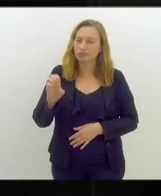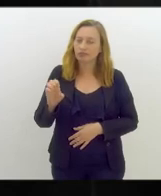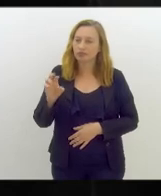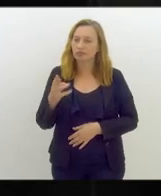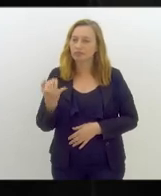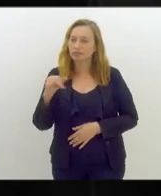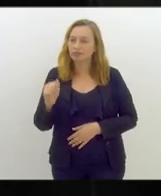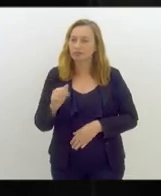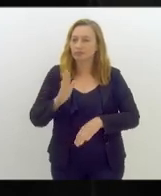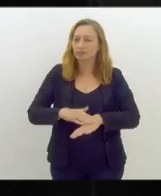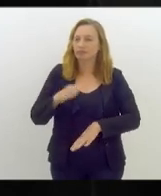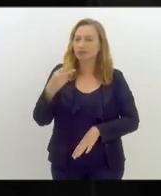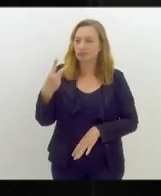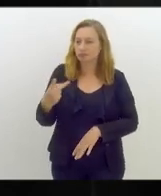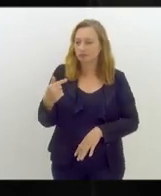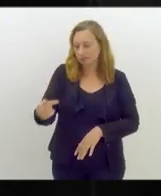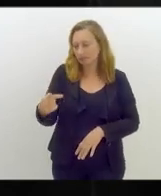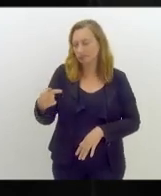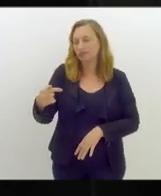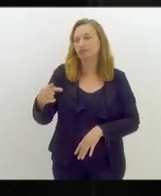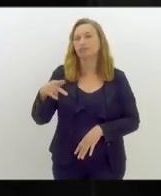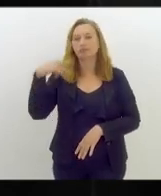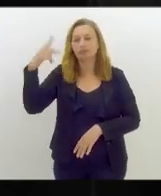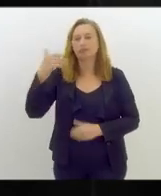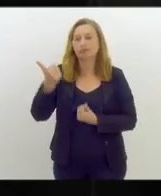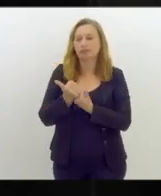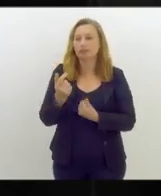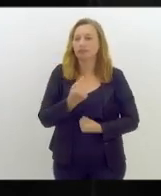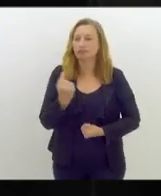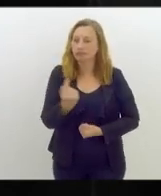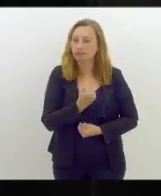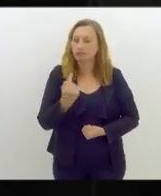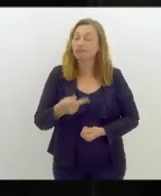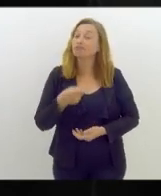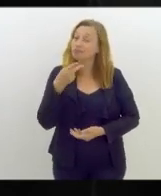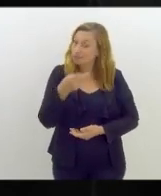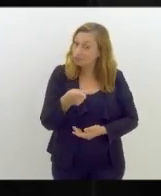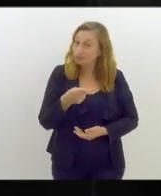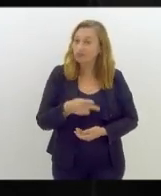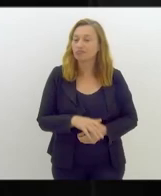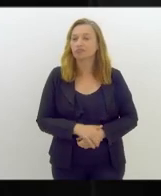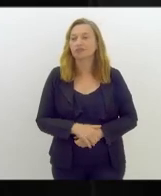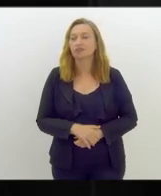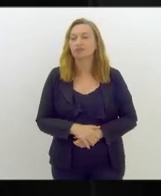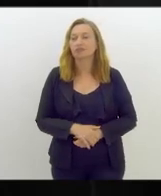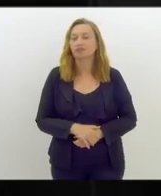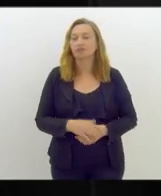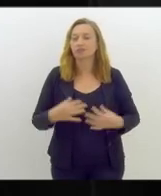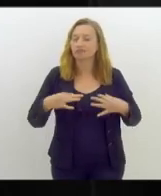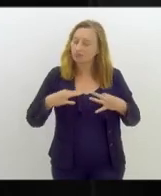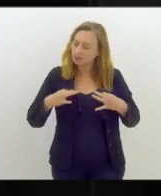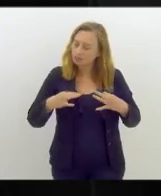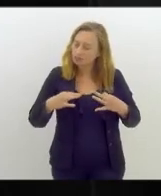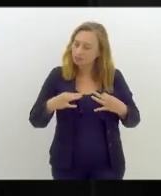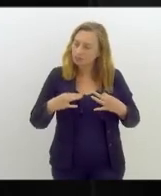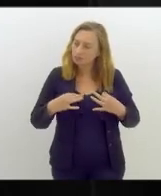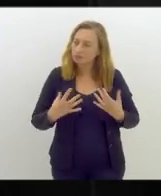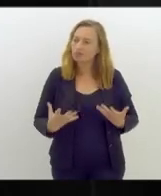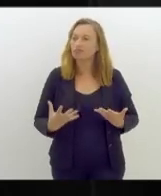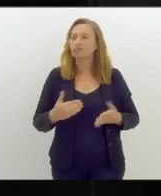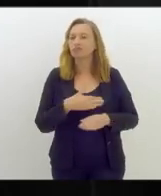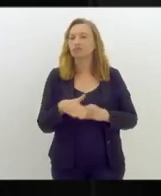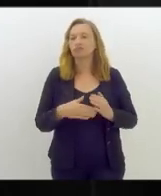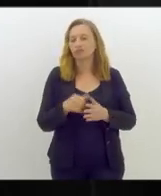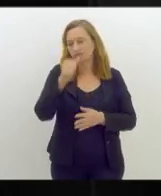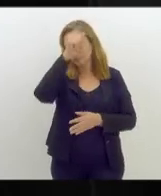7 vereadores nos apoiaram na cidade de Macaé. Dizer que eu estou à disposição de todos os prefeitos das